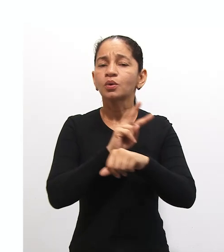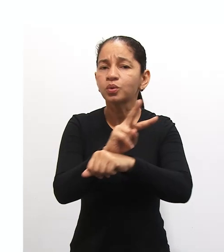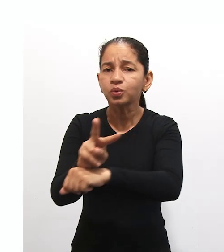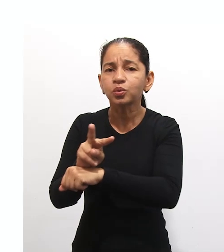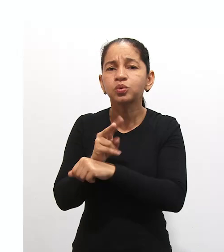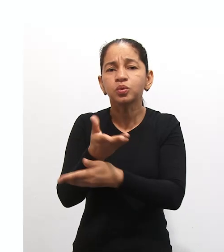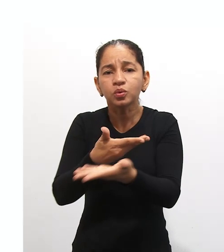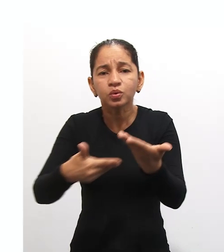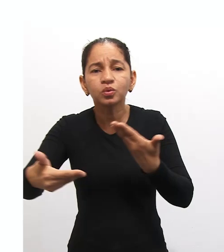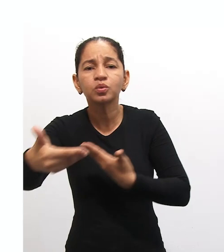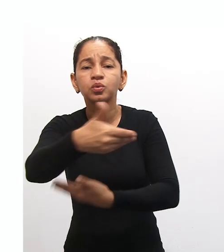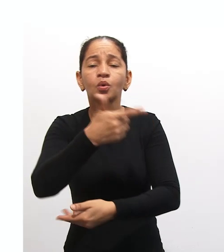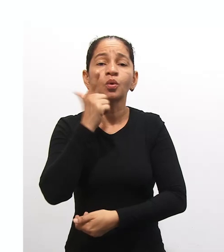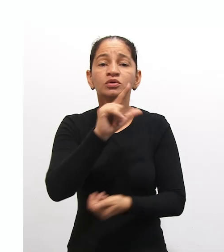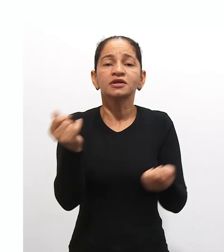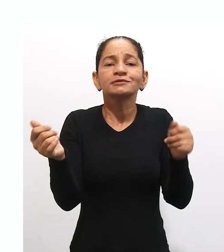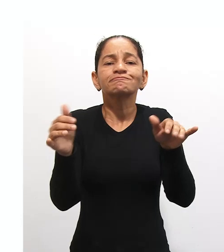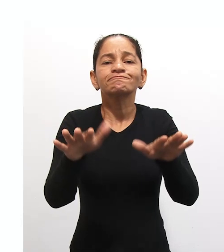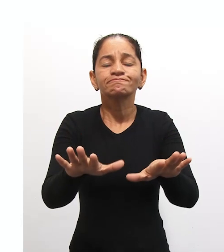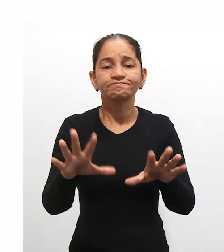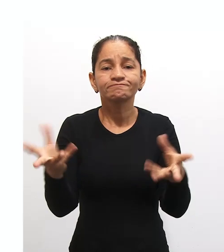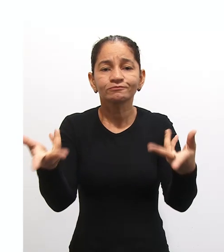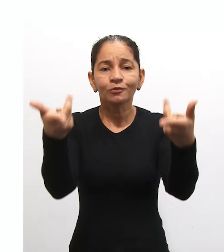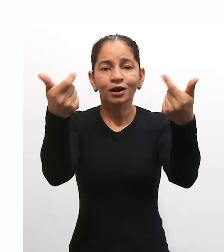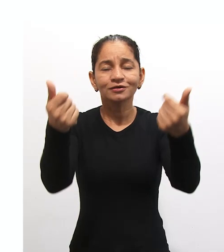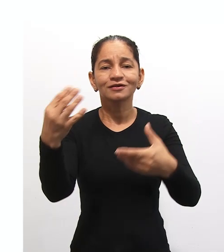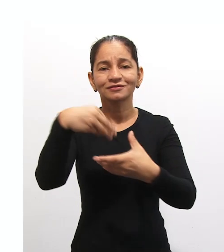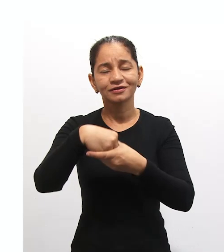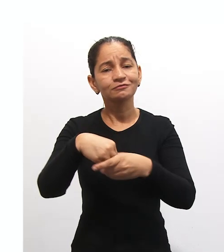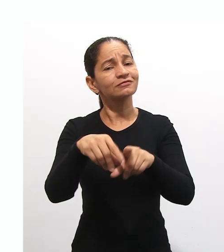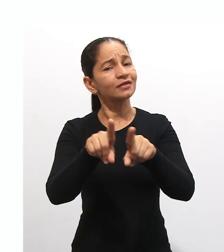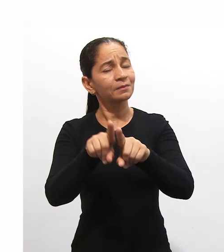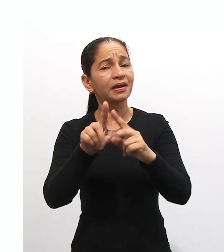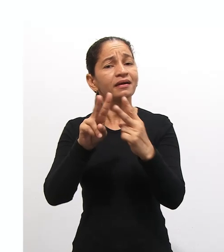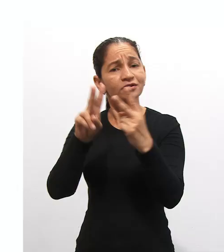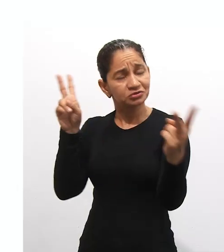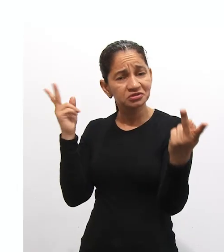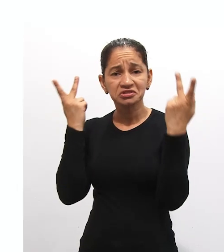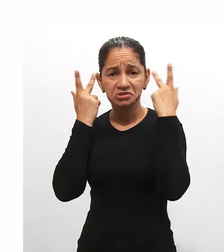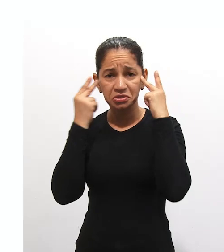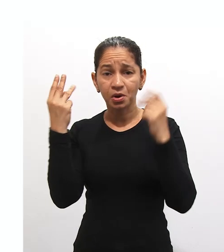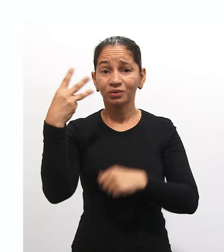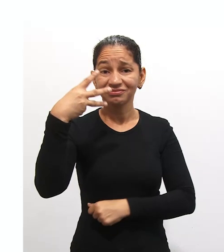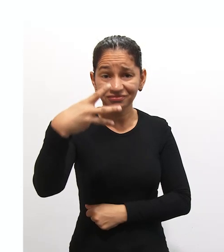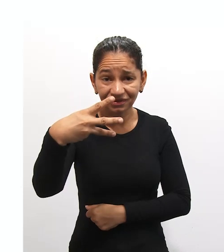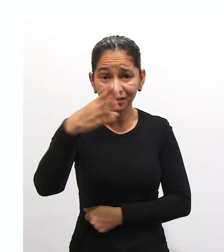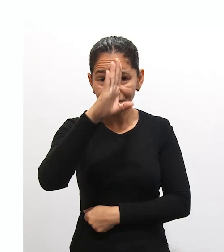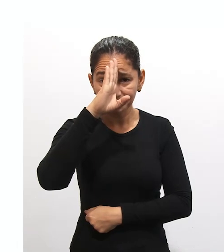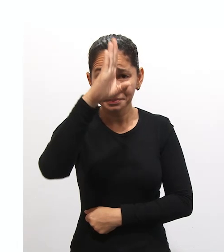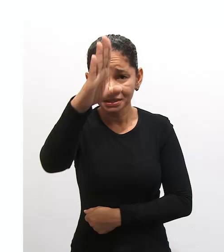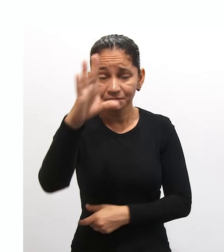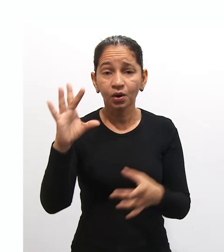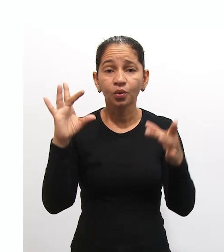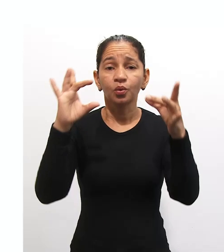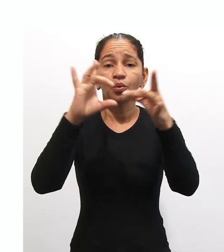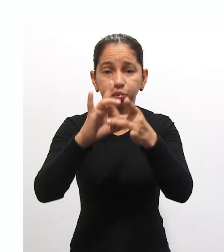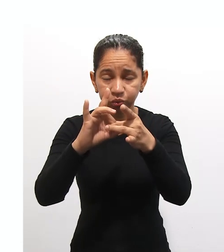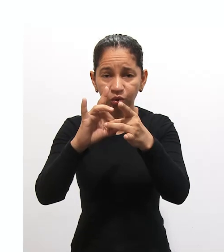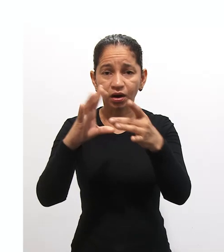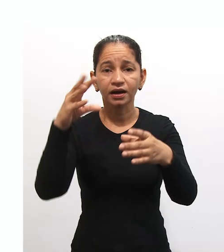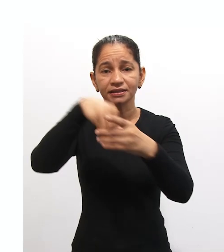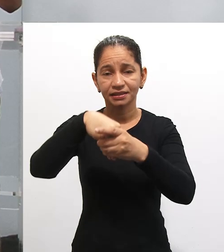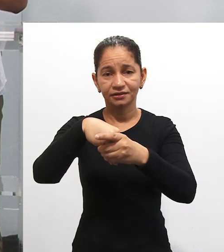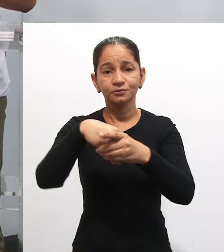cuidado e inovação, promovendo a inclusão, qualidade na educação e à distância. Esses 3 elementos,